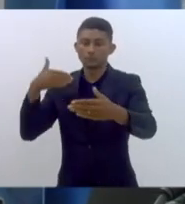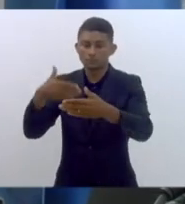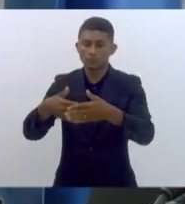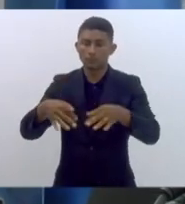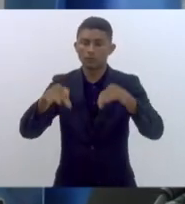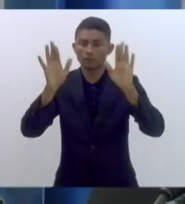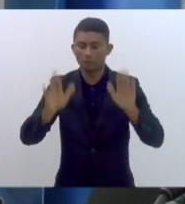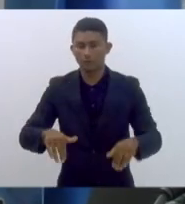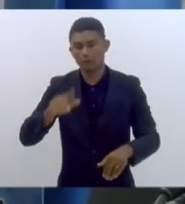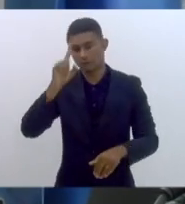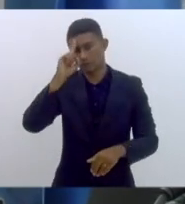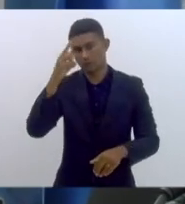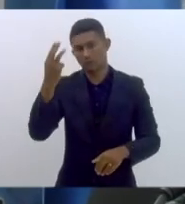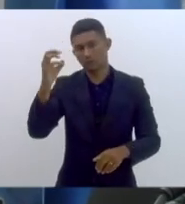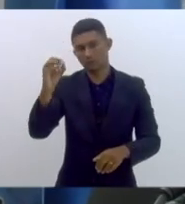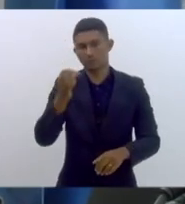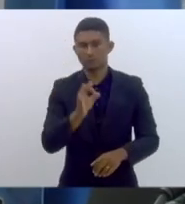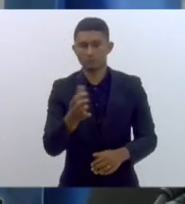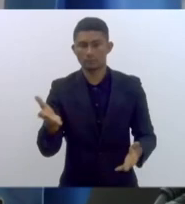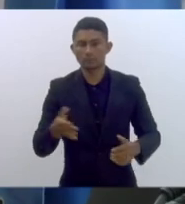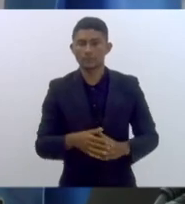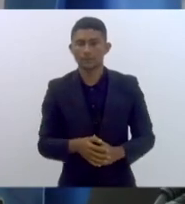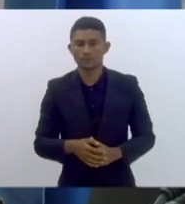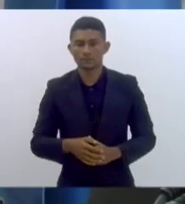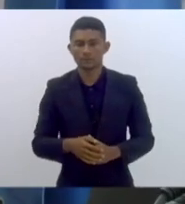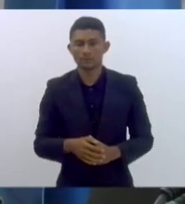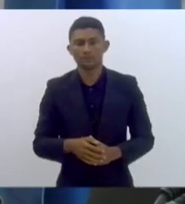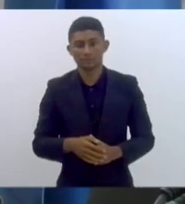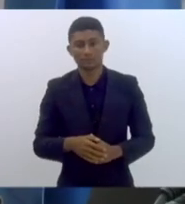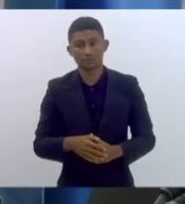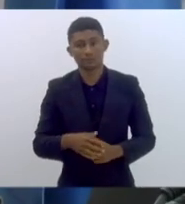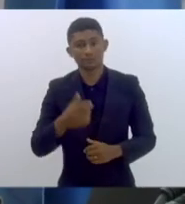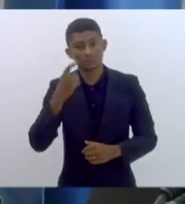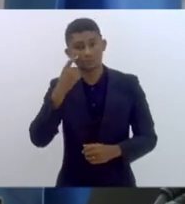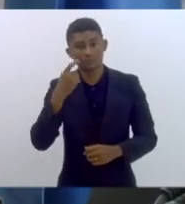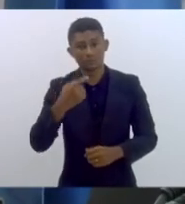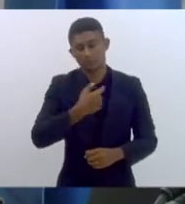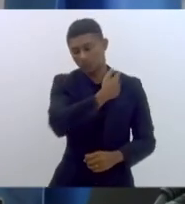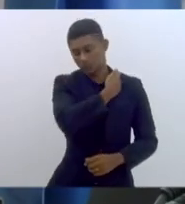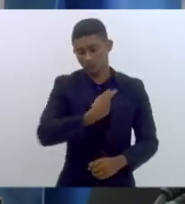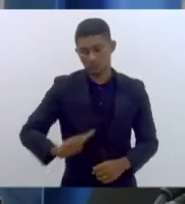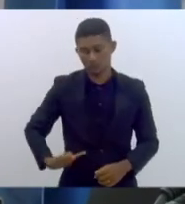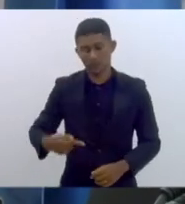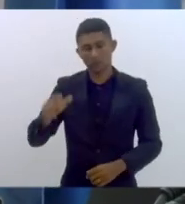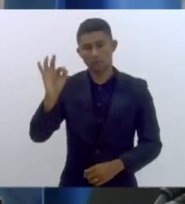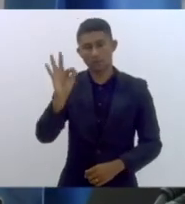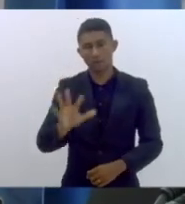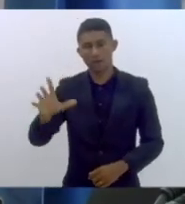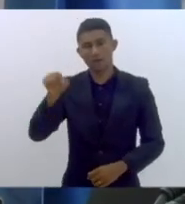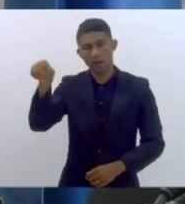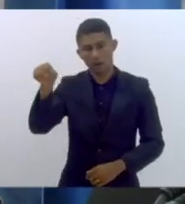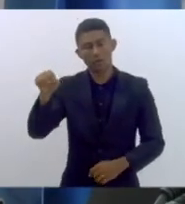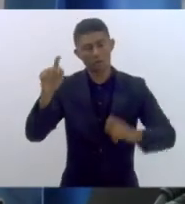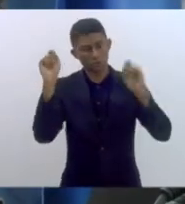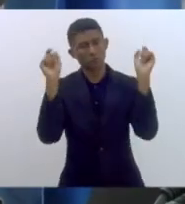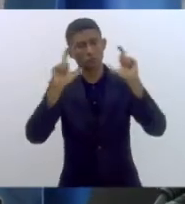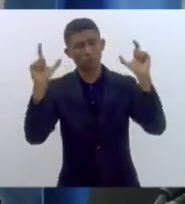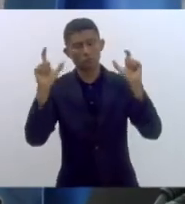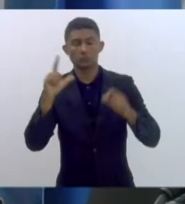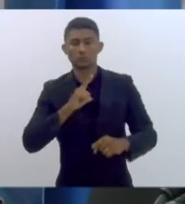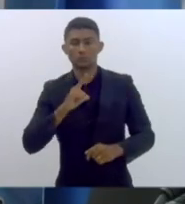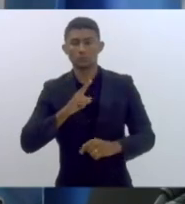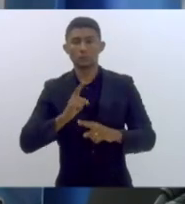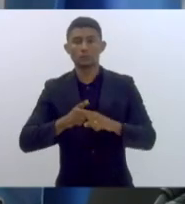dia 30. Você veja que até o governo federal, estou atento a isso, cogitou de fazer